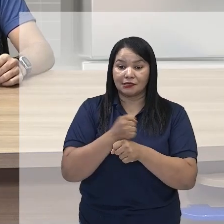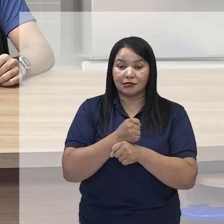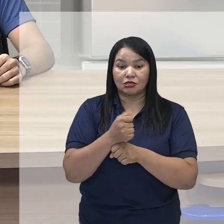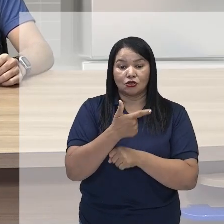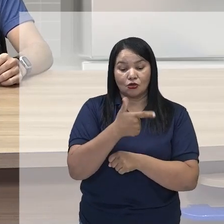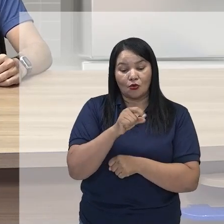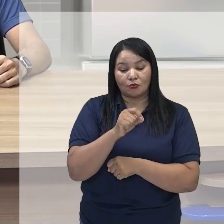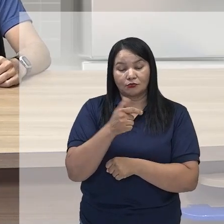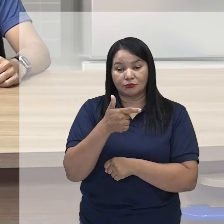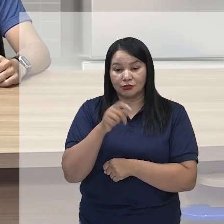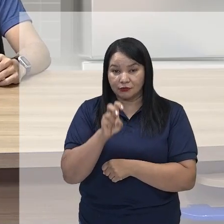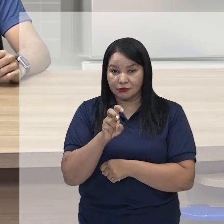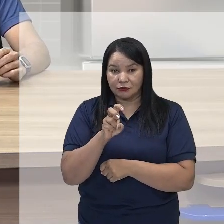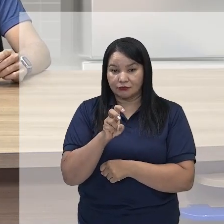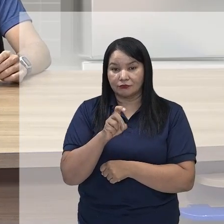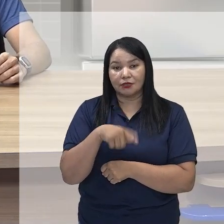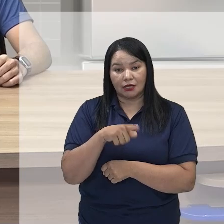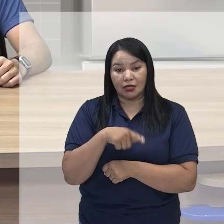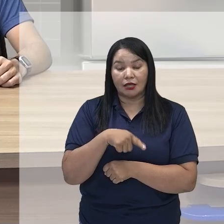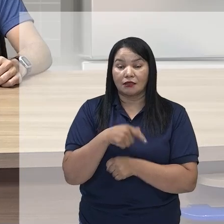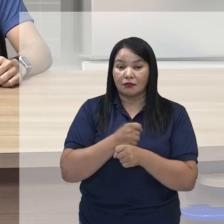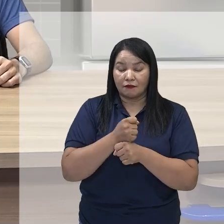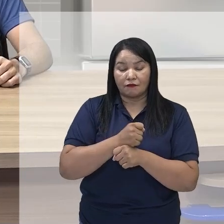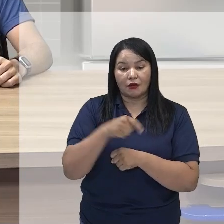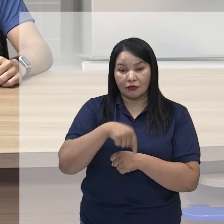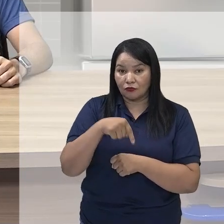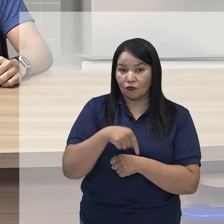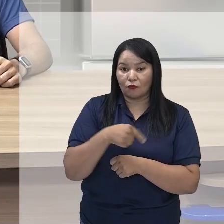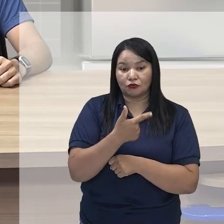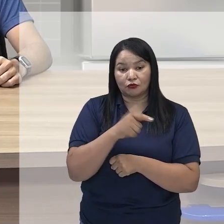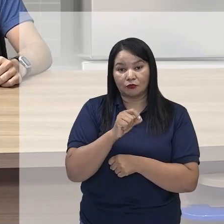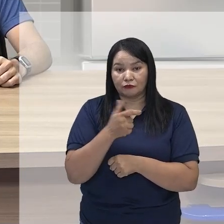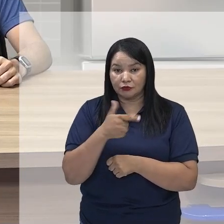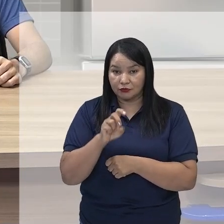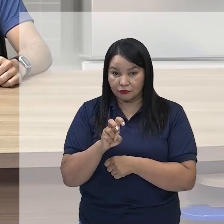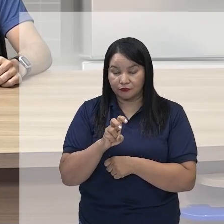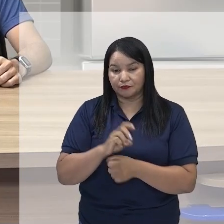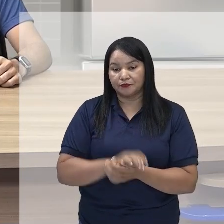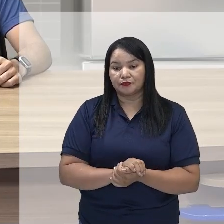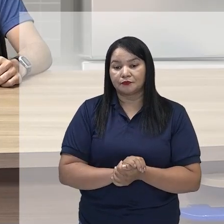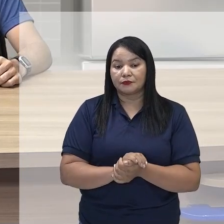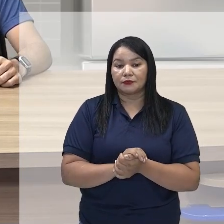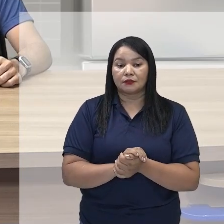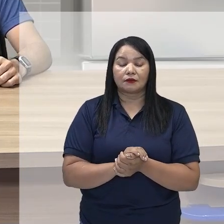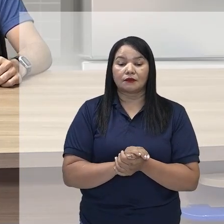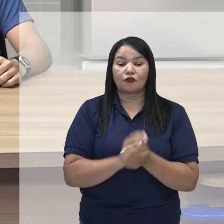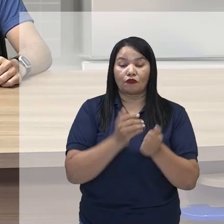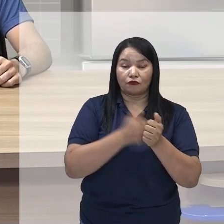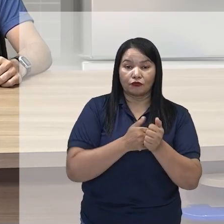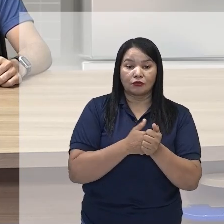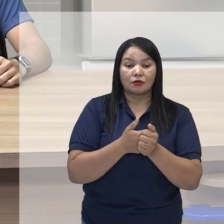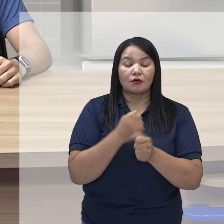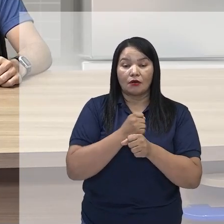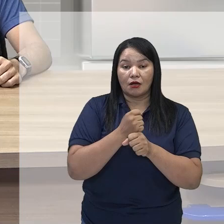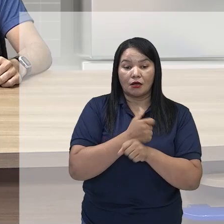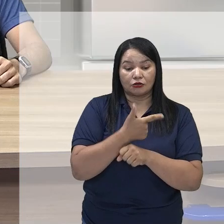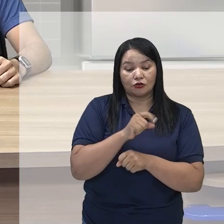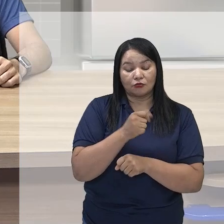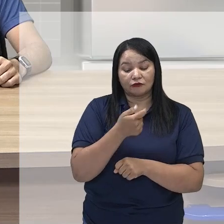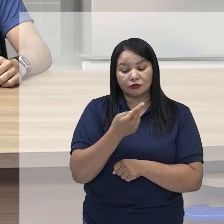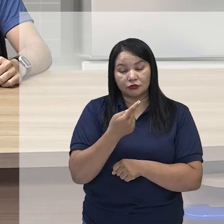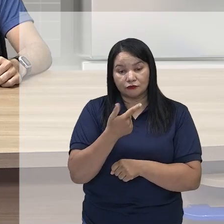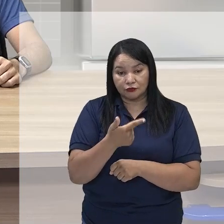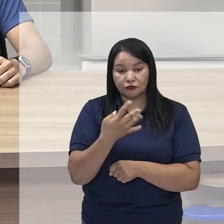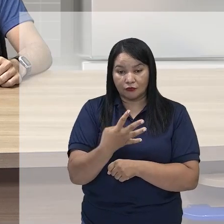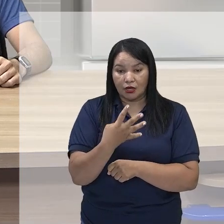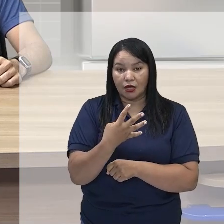finalzinho 2025. Os logins do final de 2024 vão ser, em determinado momento,